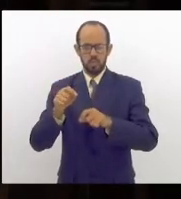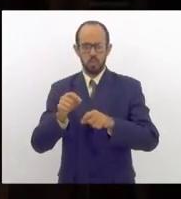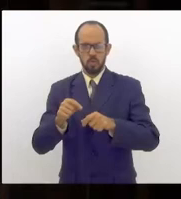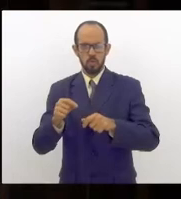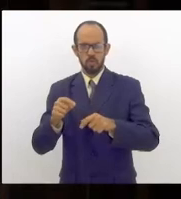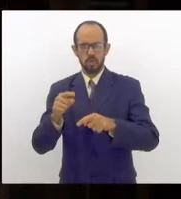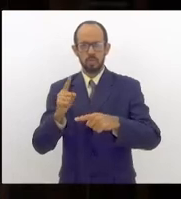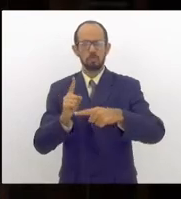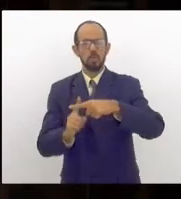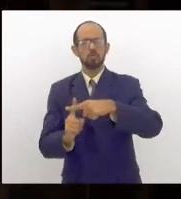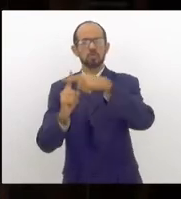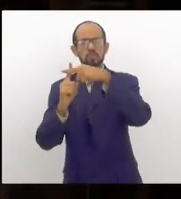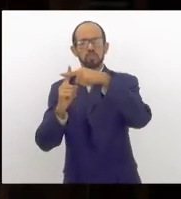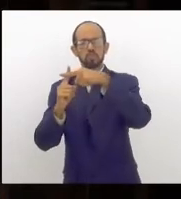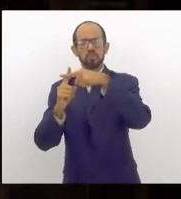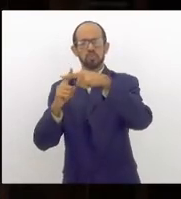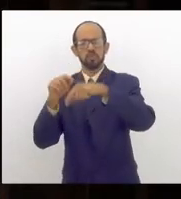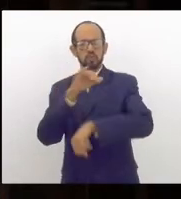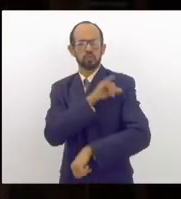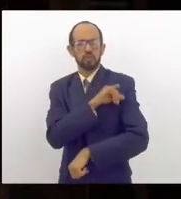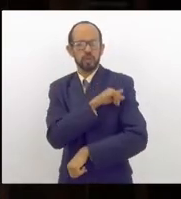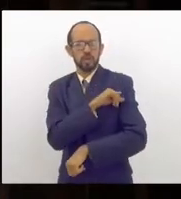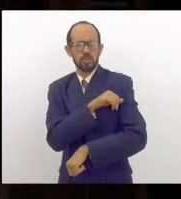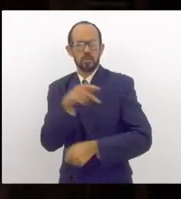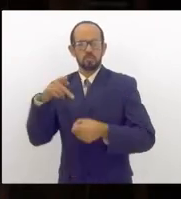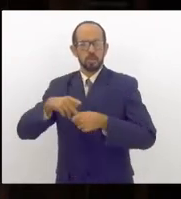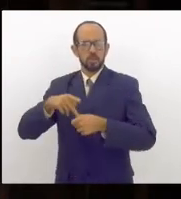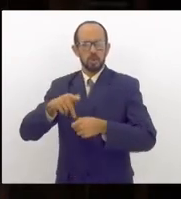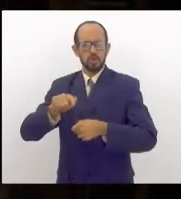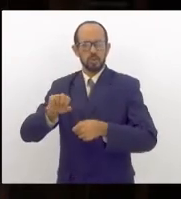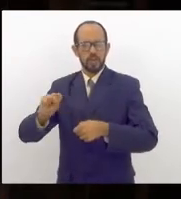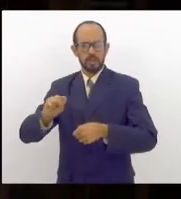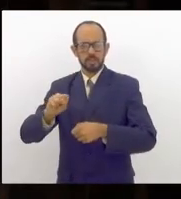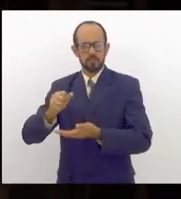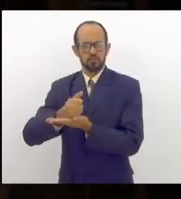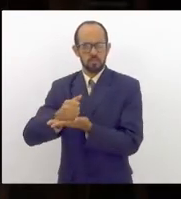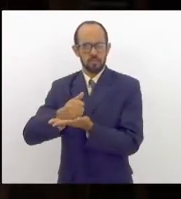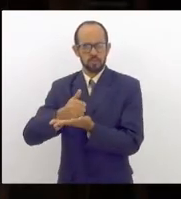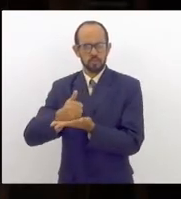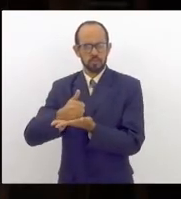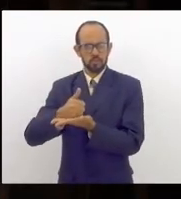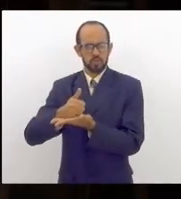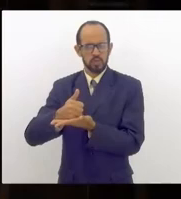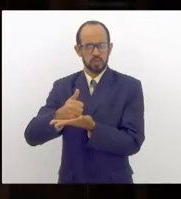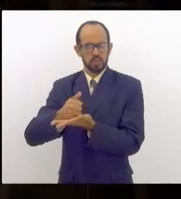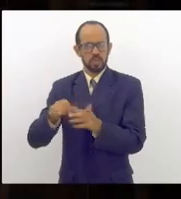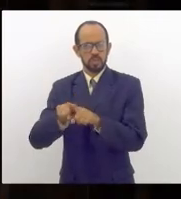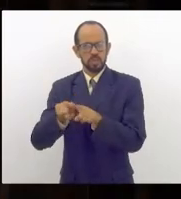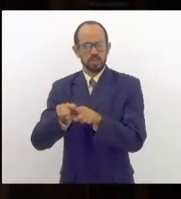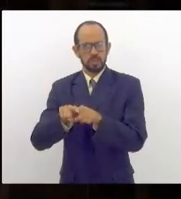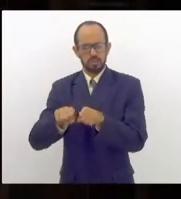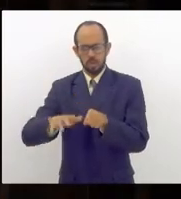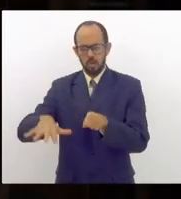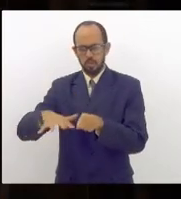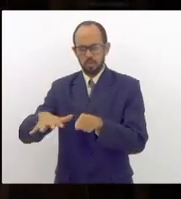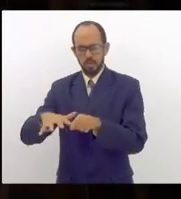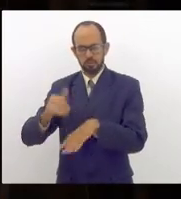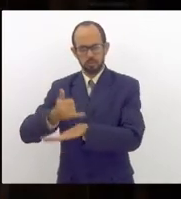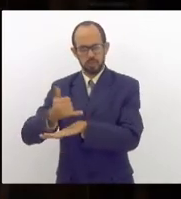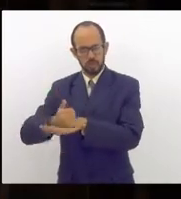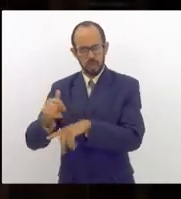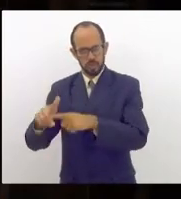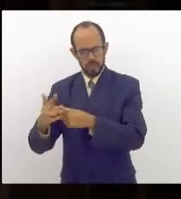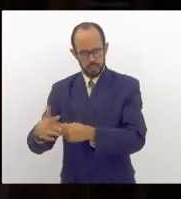petróleo e gás Indústria Farmacêutica e complexo metal mecânico